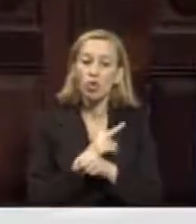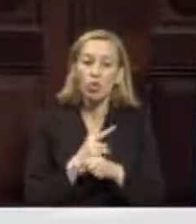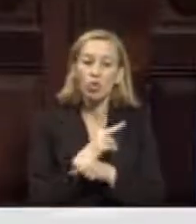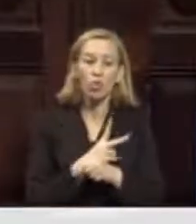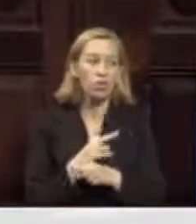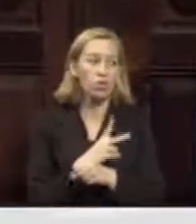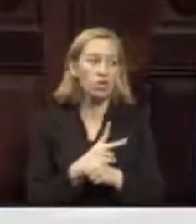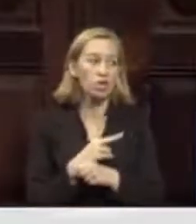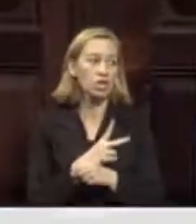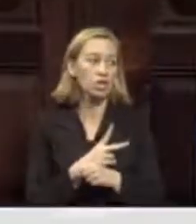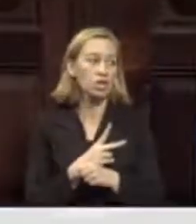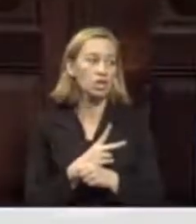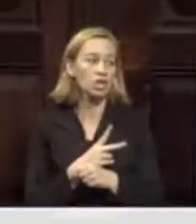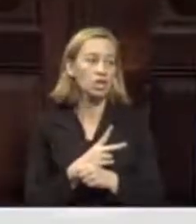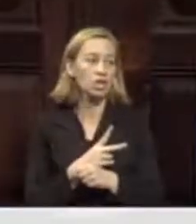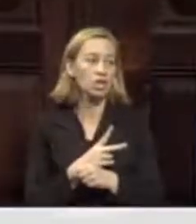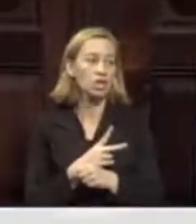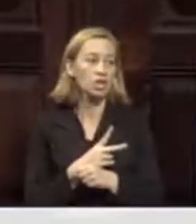ver